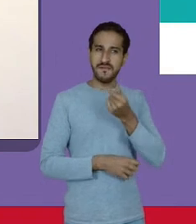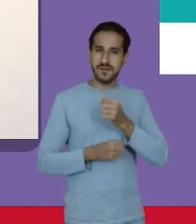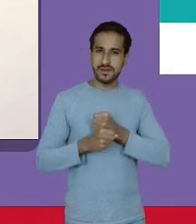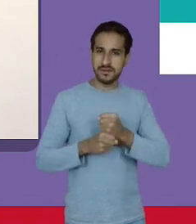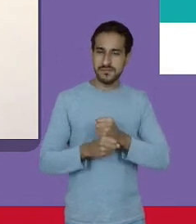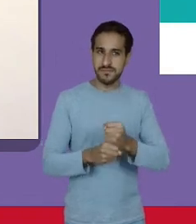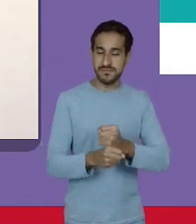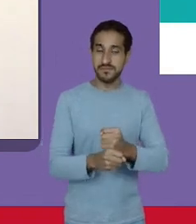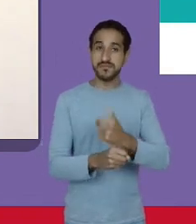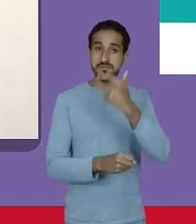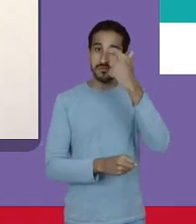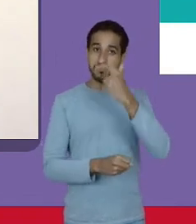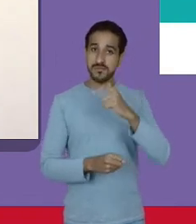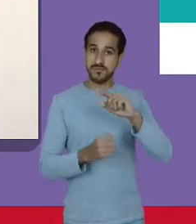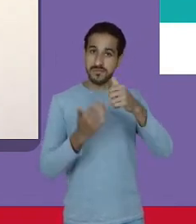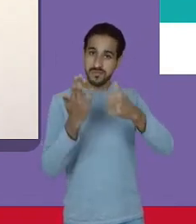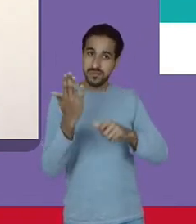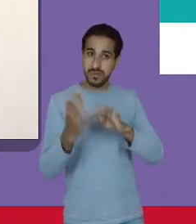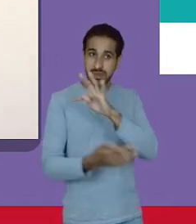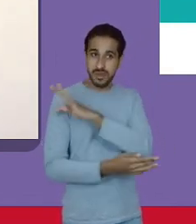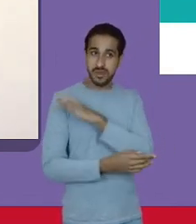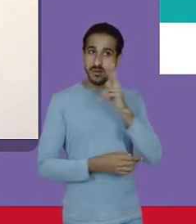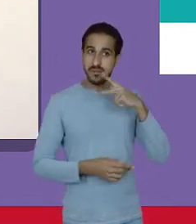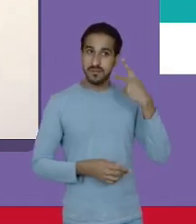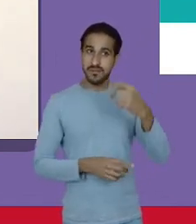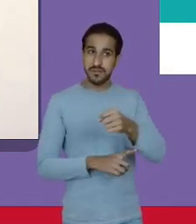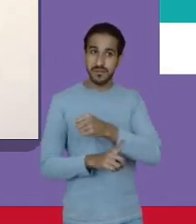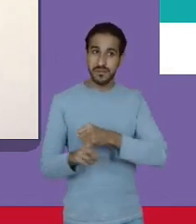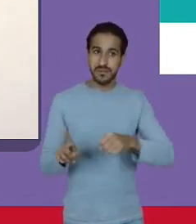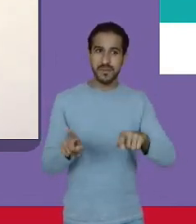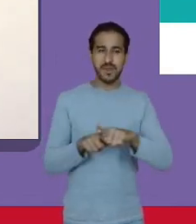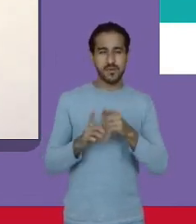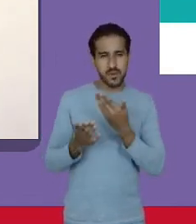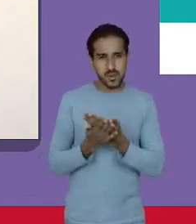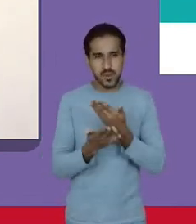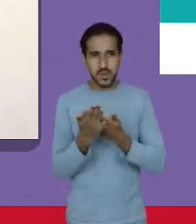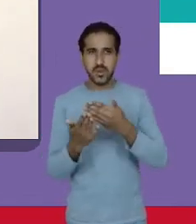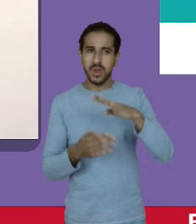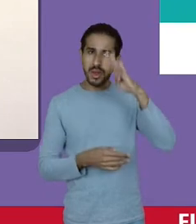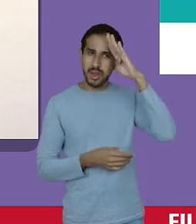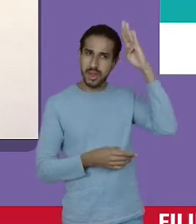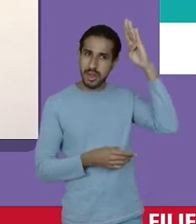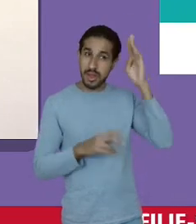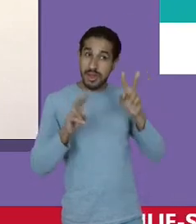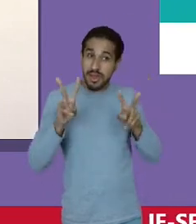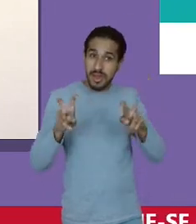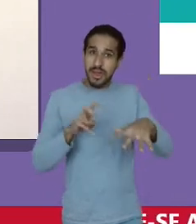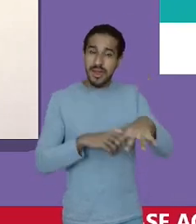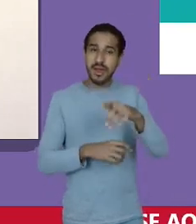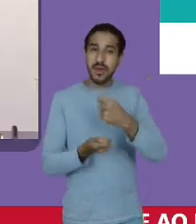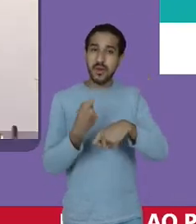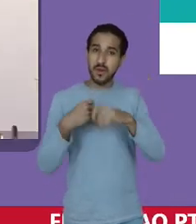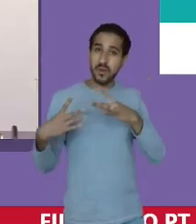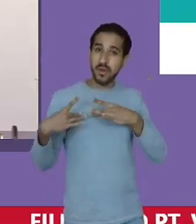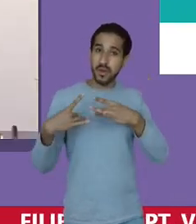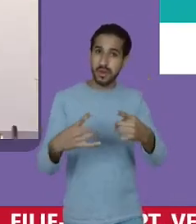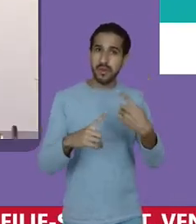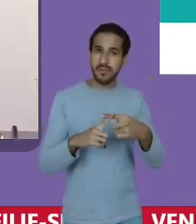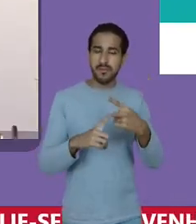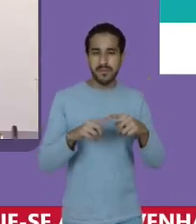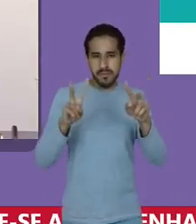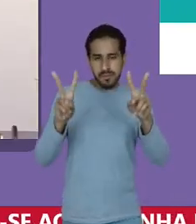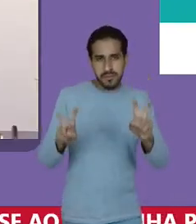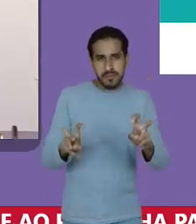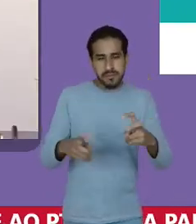anos, sou analista técnica de políticas sociais e tenho estudado na academia o tema da economia solidária, porque tem sido um